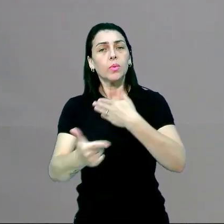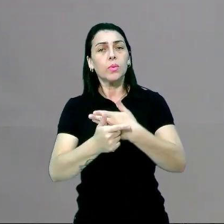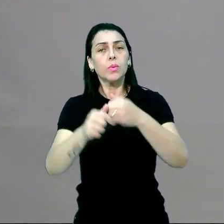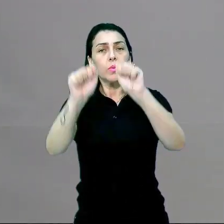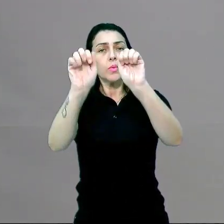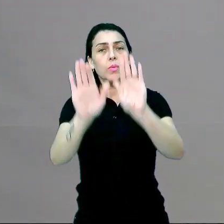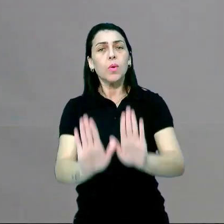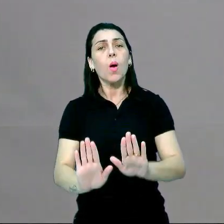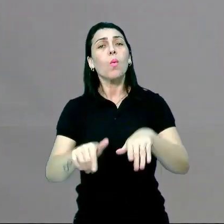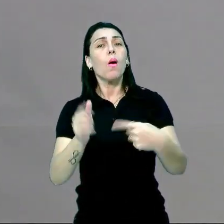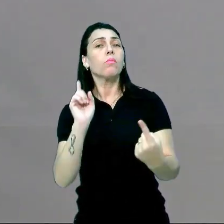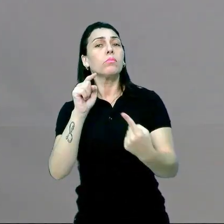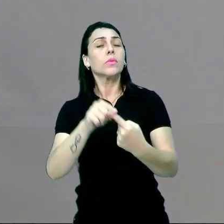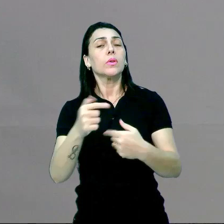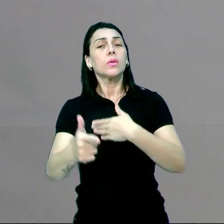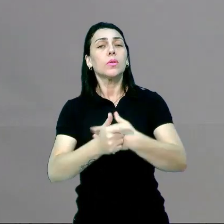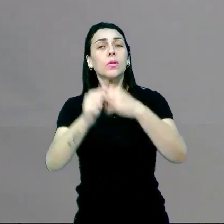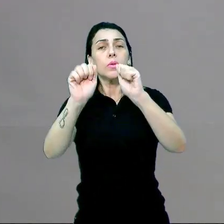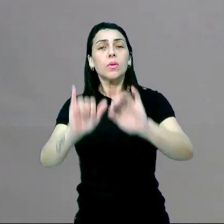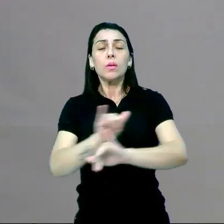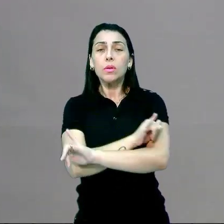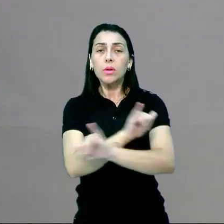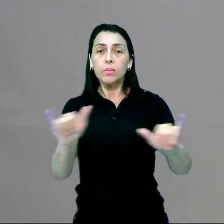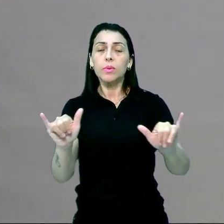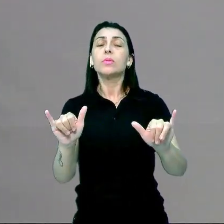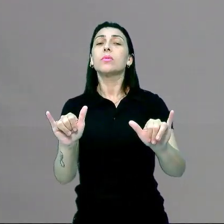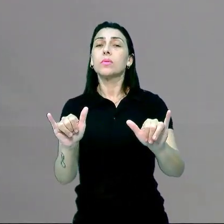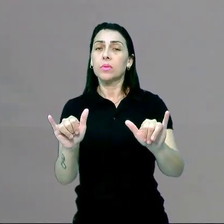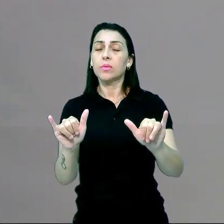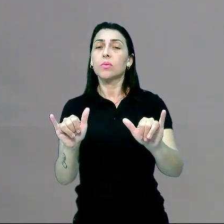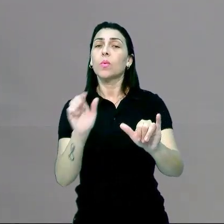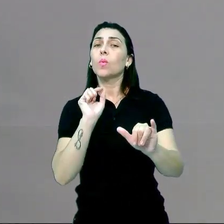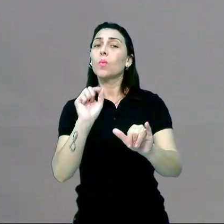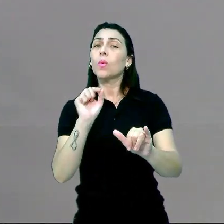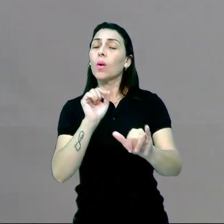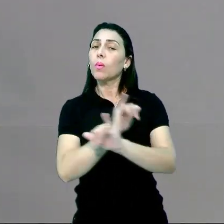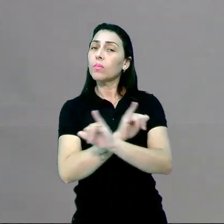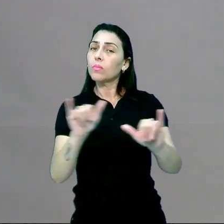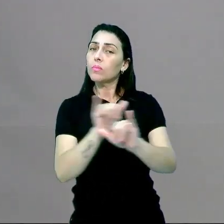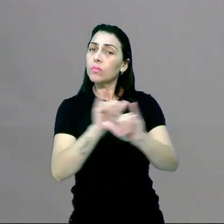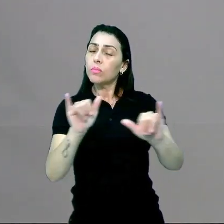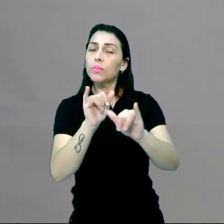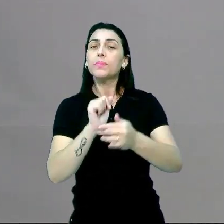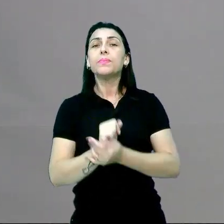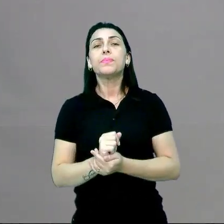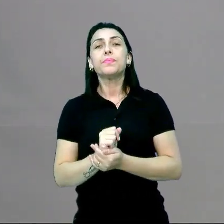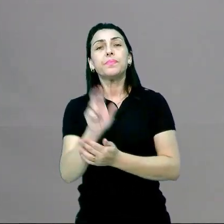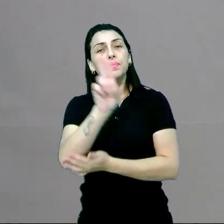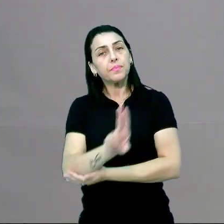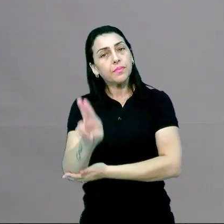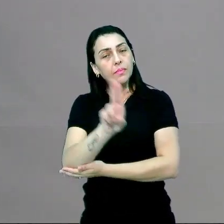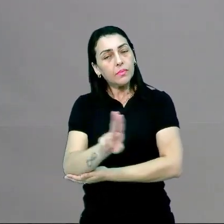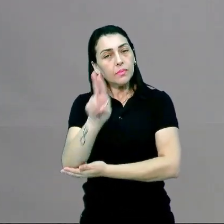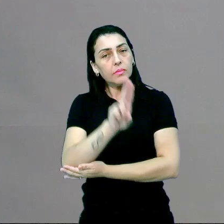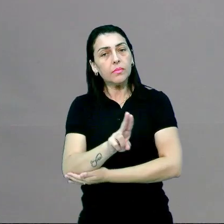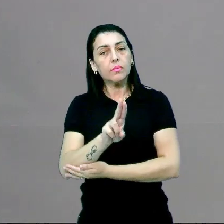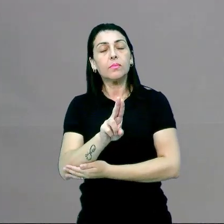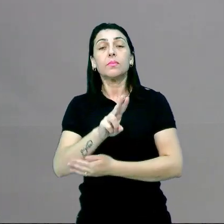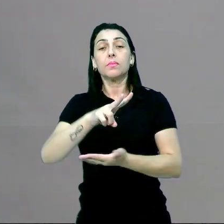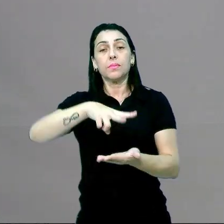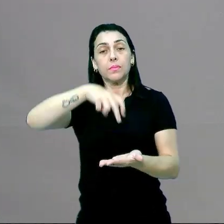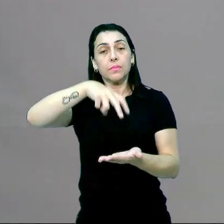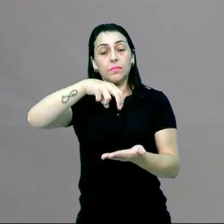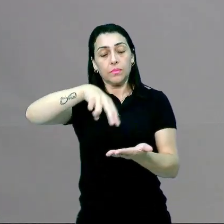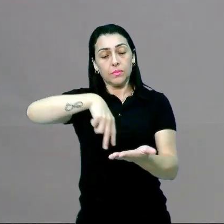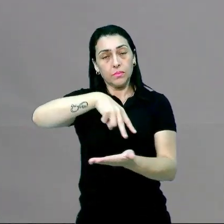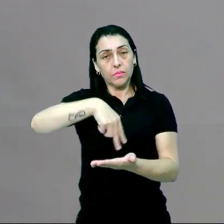era a função do cartaz? Transmitir uma mensagem, transmitir uma informação. E aí ele utilizava tanto linguagem verbal e